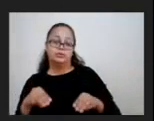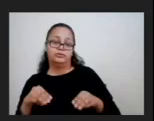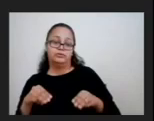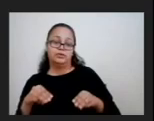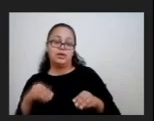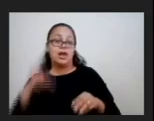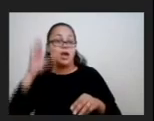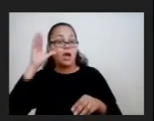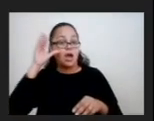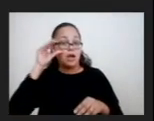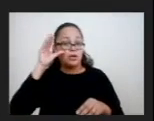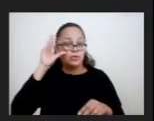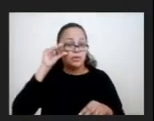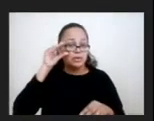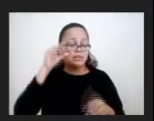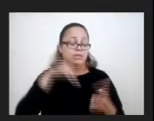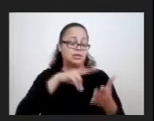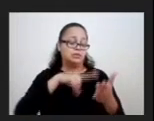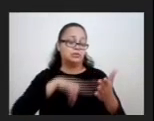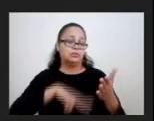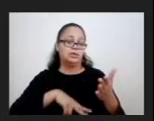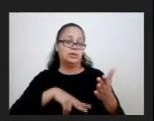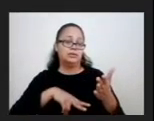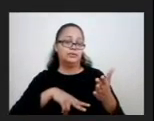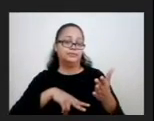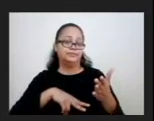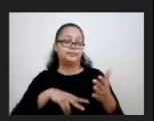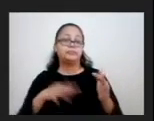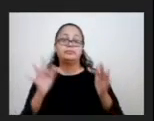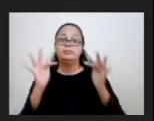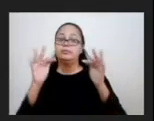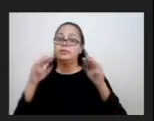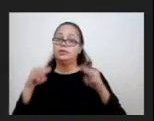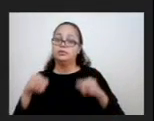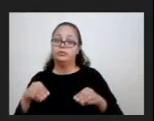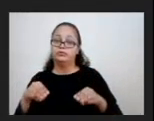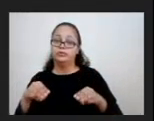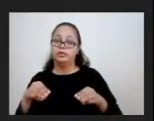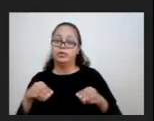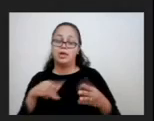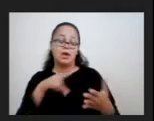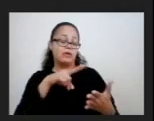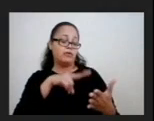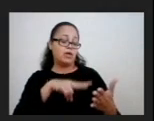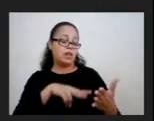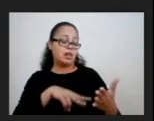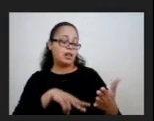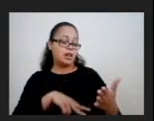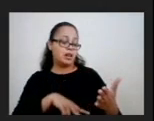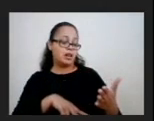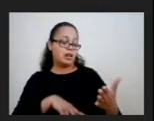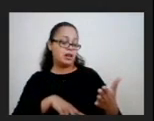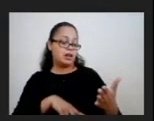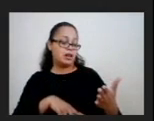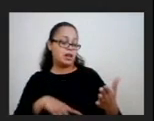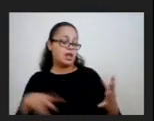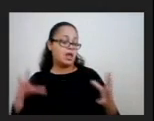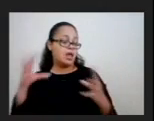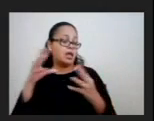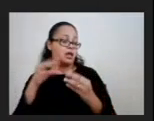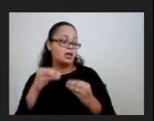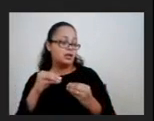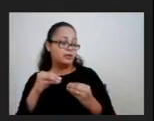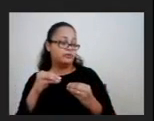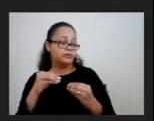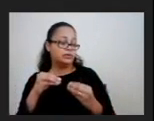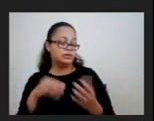desperte e mantenha a curiosidade do seu leitor. No final, então, você vai ler o texto, revisar, tirar